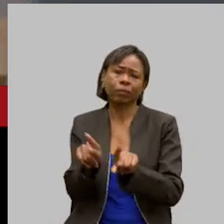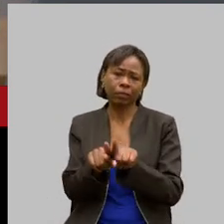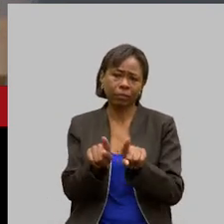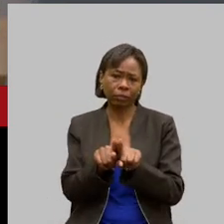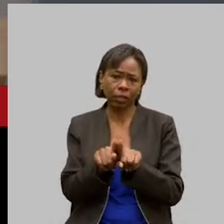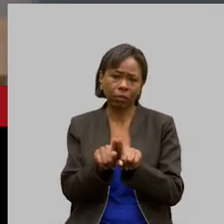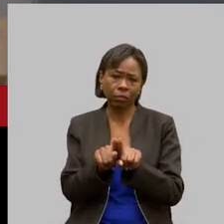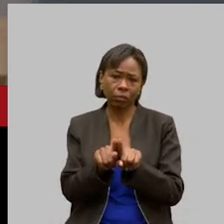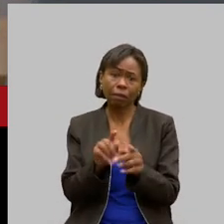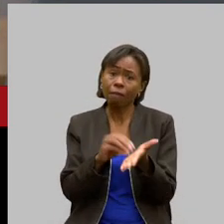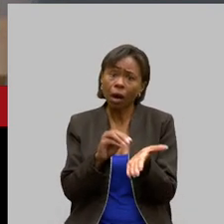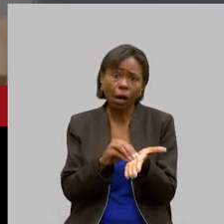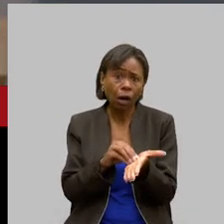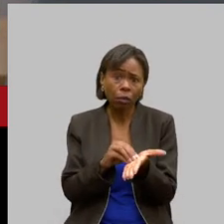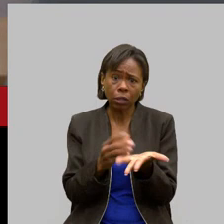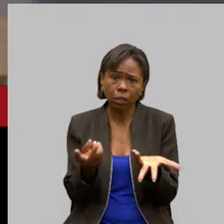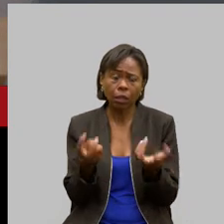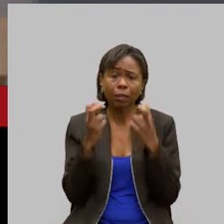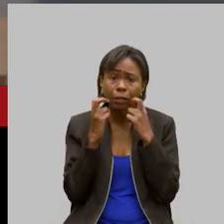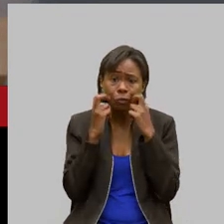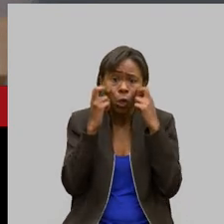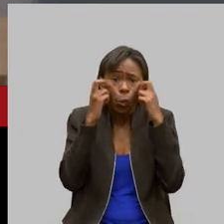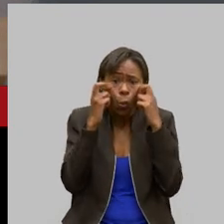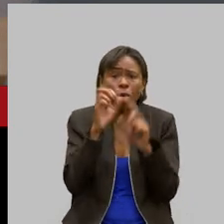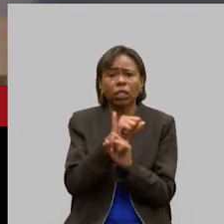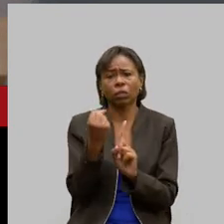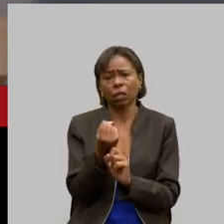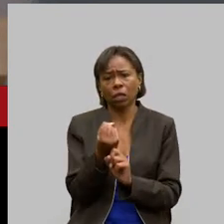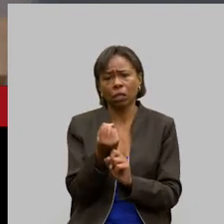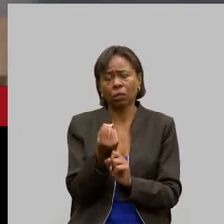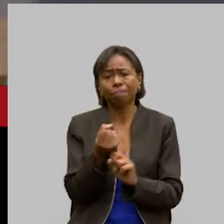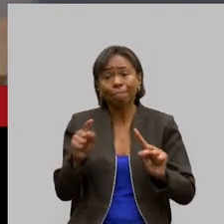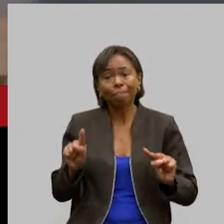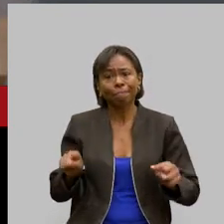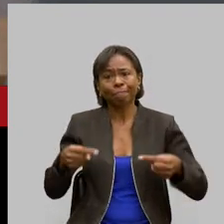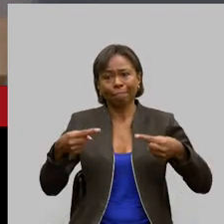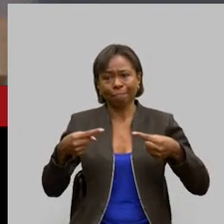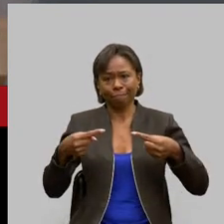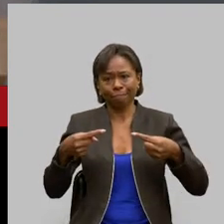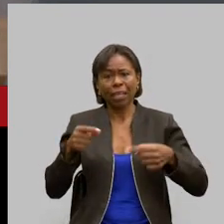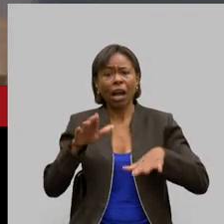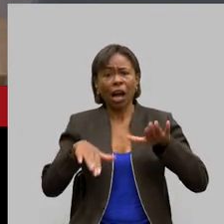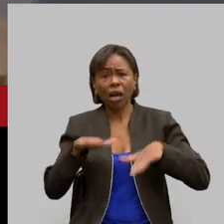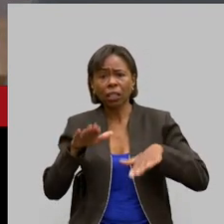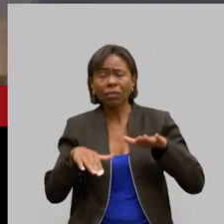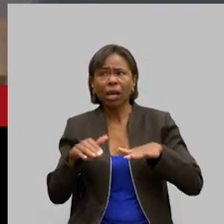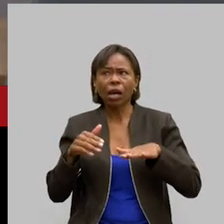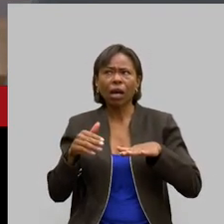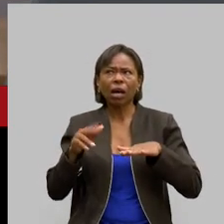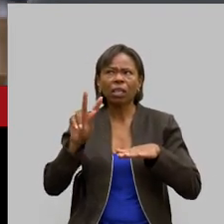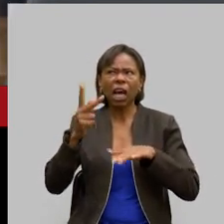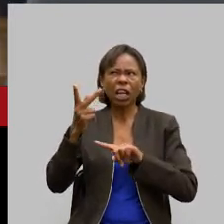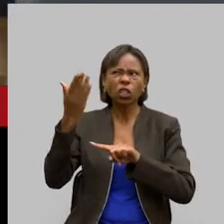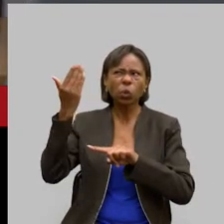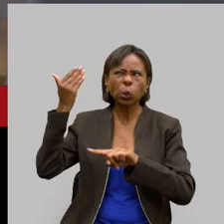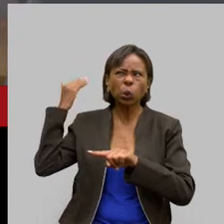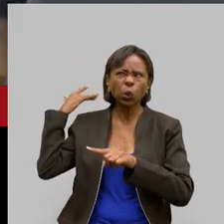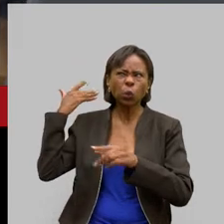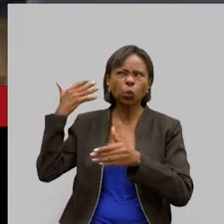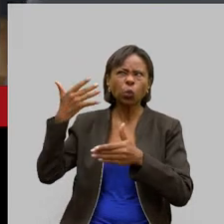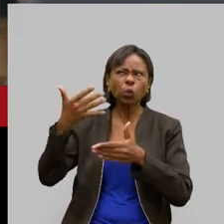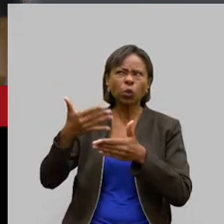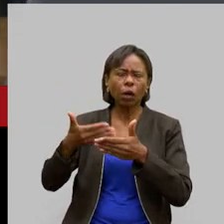sociedade Então acho que esse é o grande desafio talvez alguns momentos da história é preciso que tenha